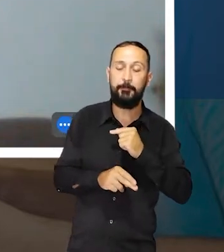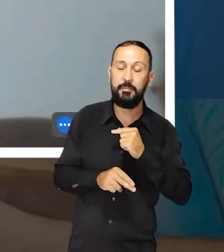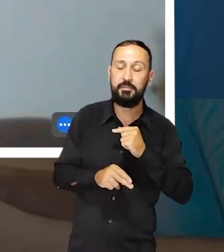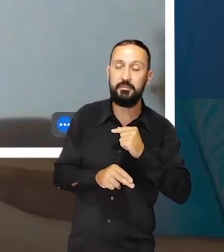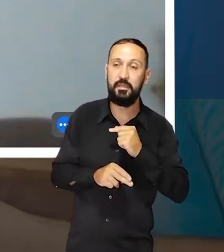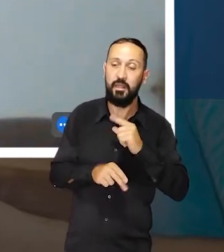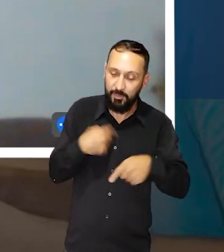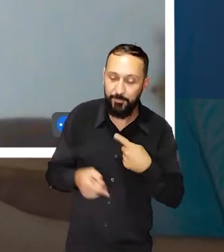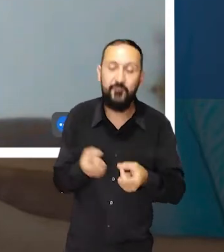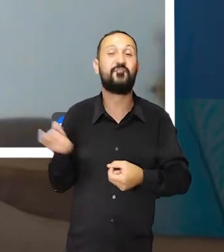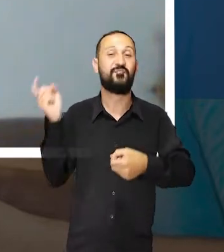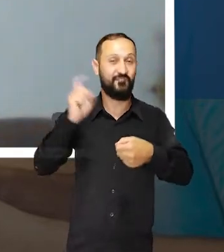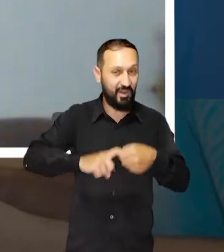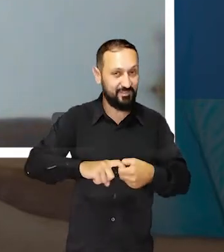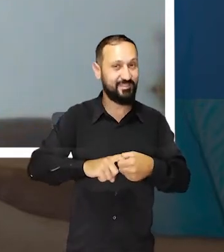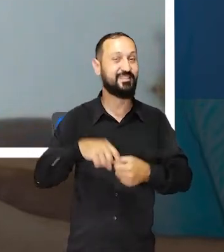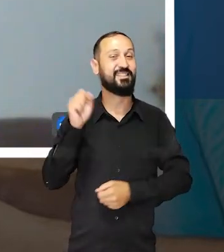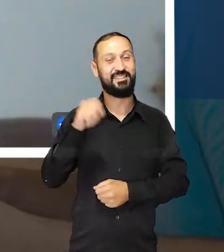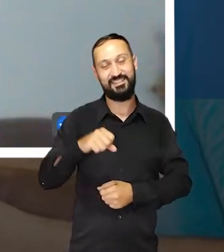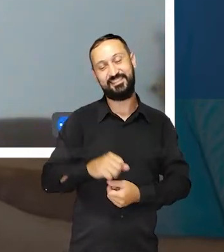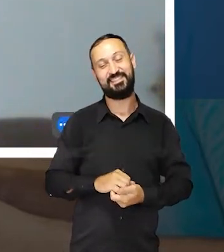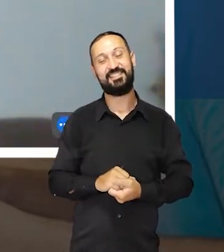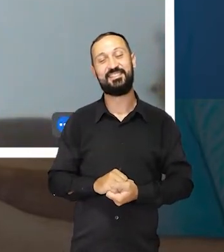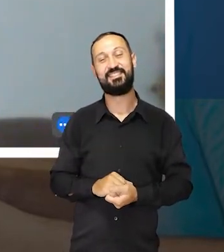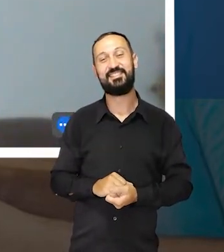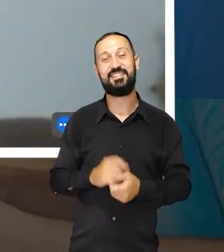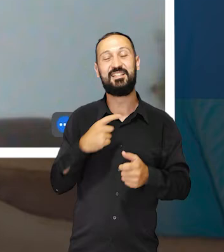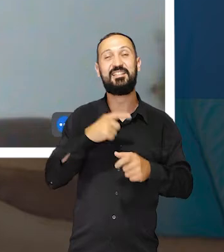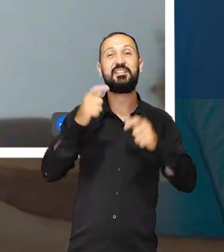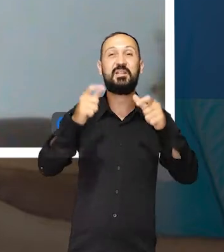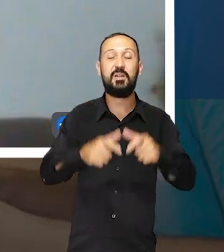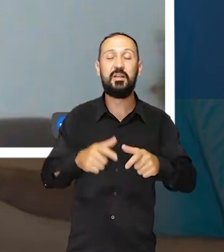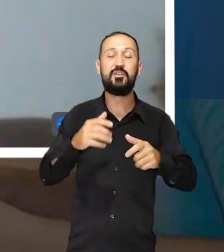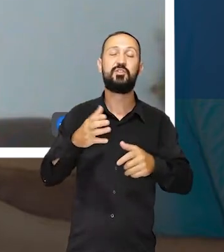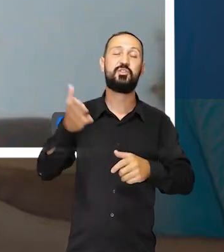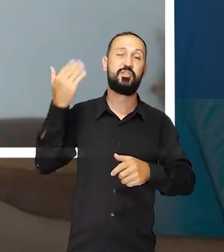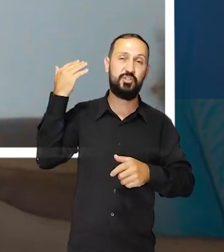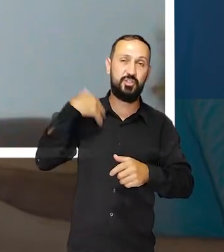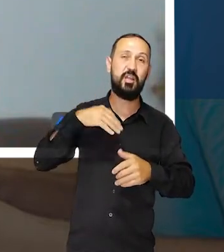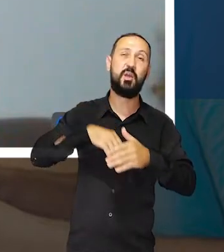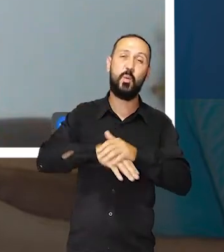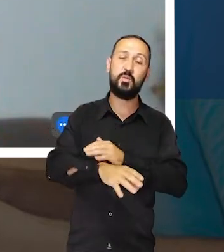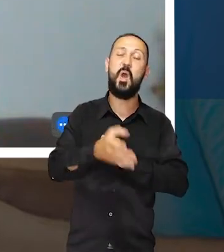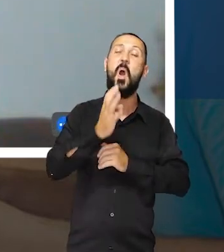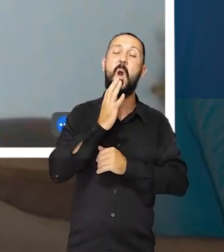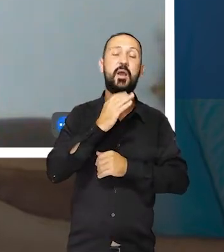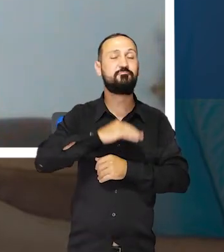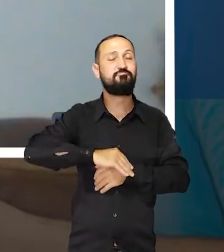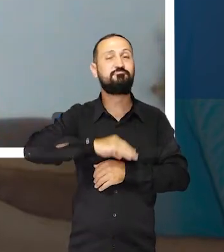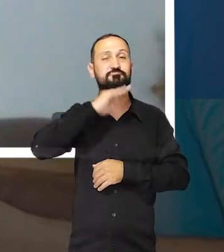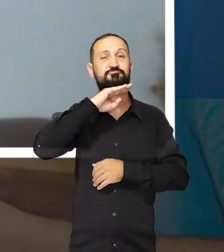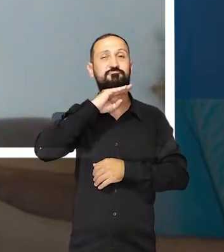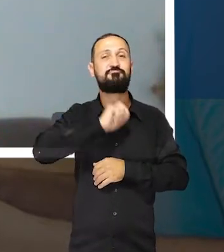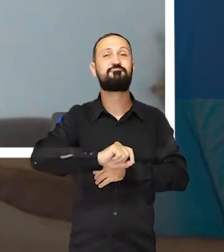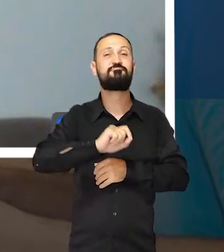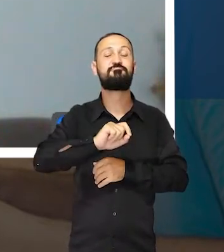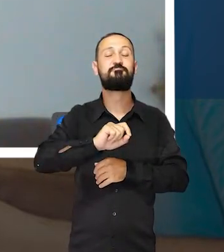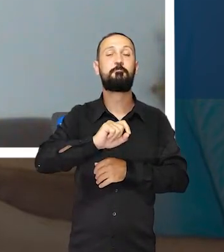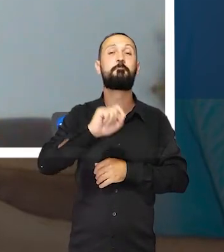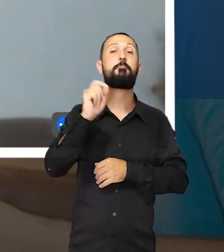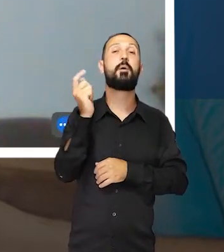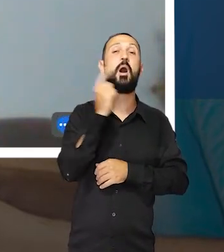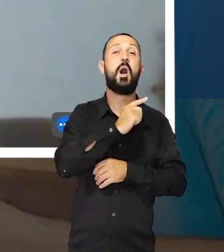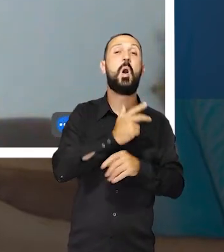uma certa paradinha, mas depois a gente volta, a gente retorna nesses caminhos já andados